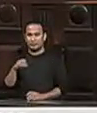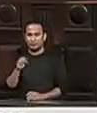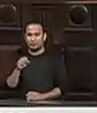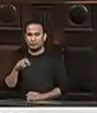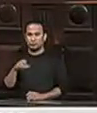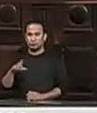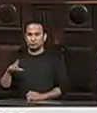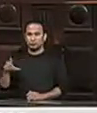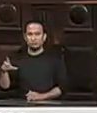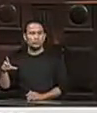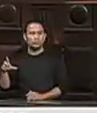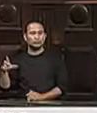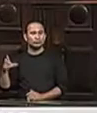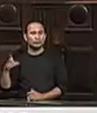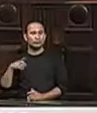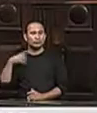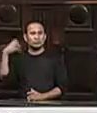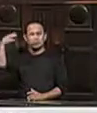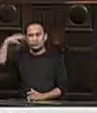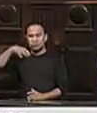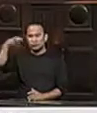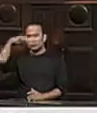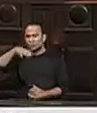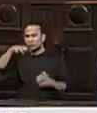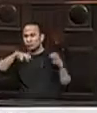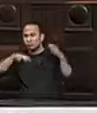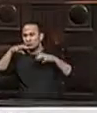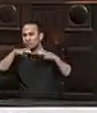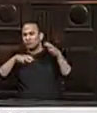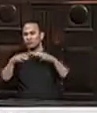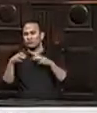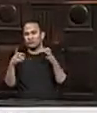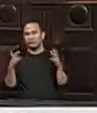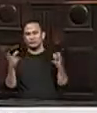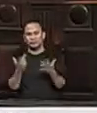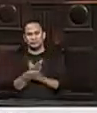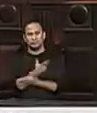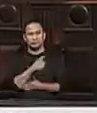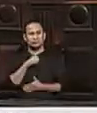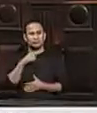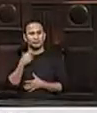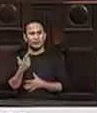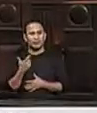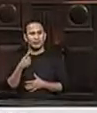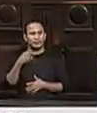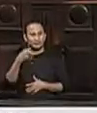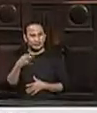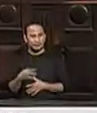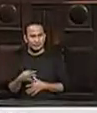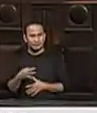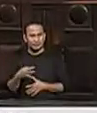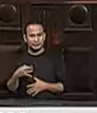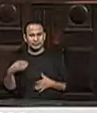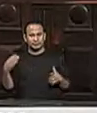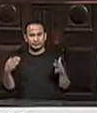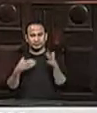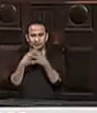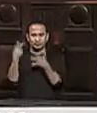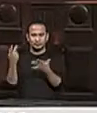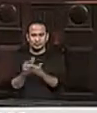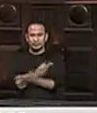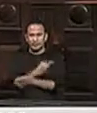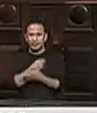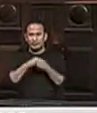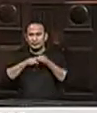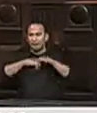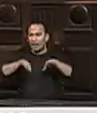índice de chuvas muito pluviométrico baixíssimo, que vai com certeza afetar aqui o fornecimento de